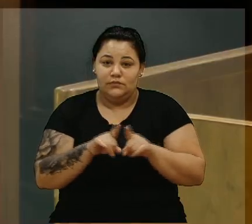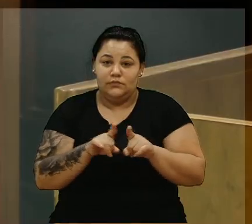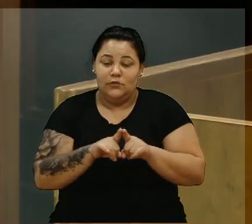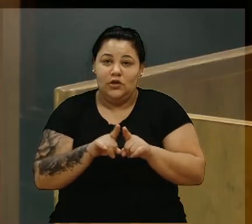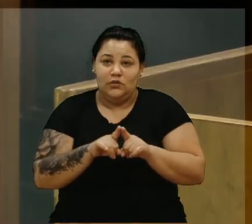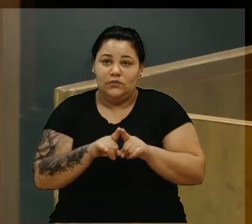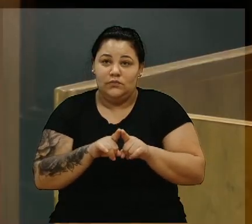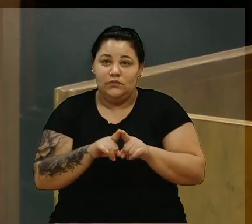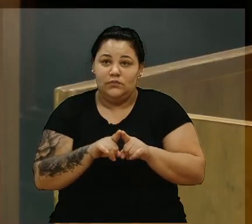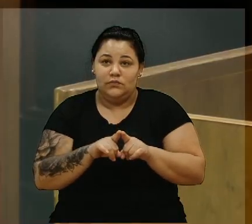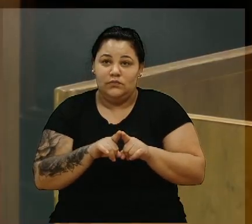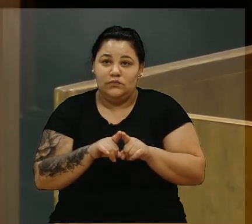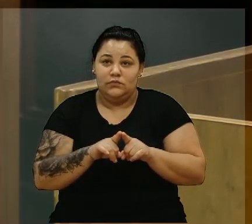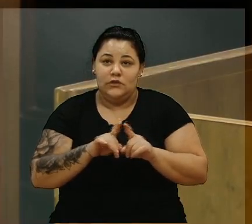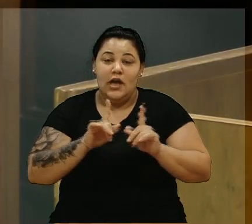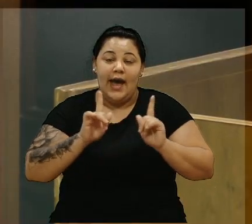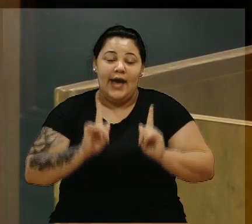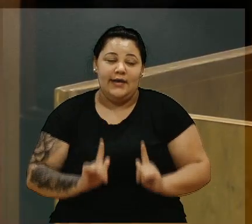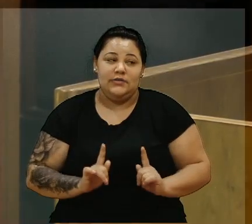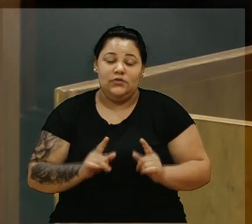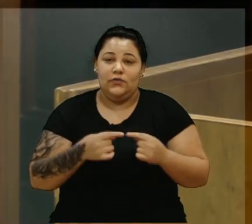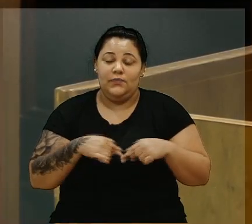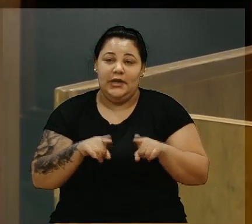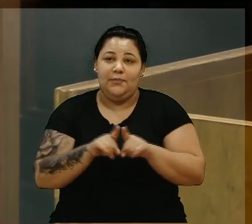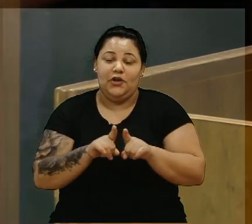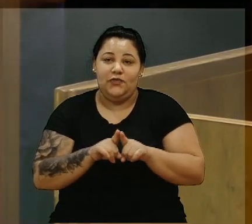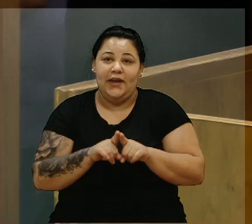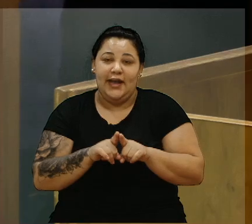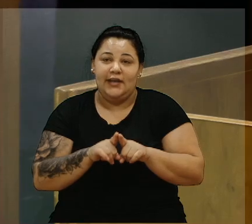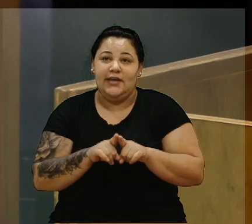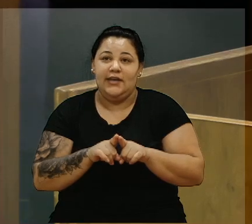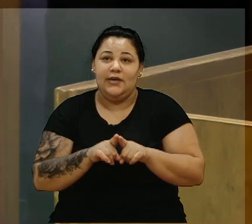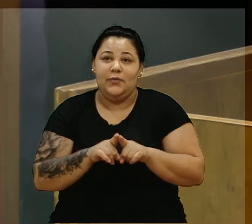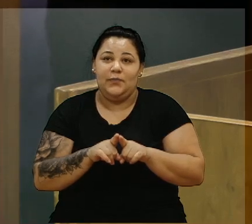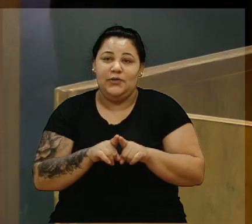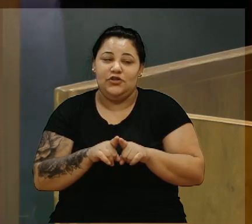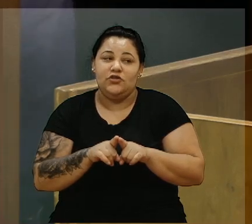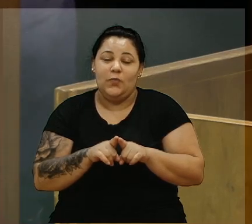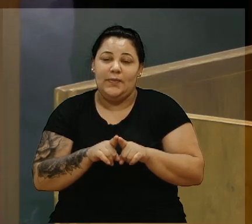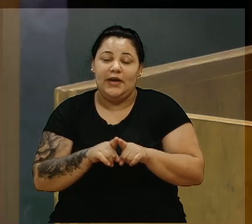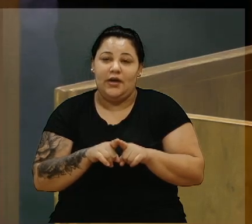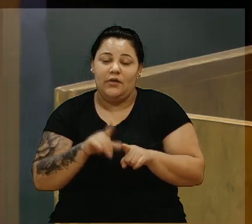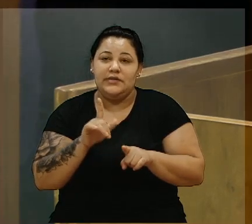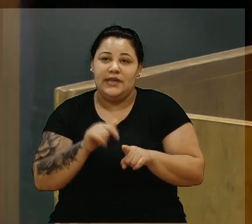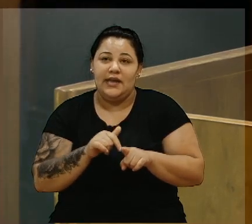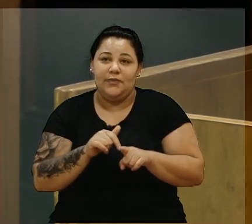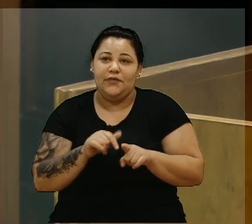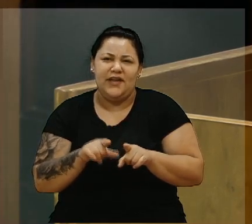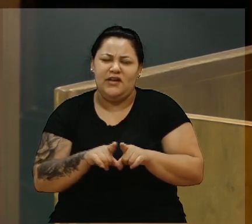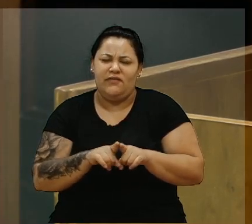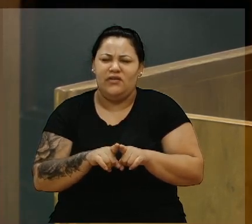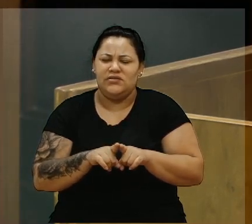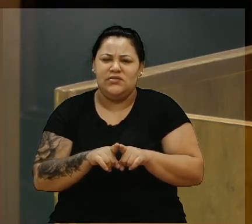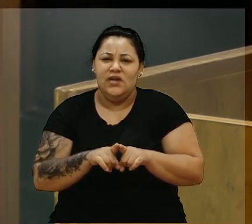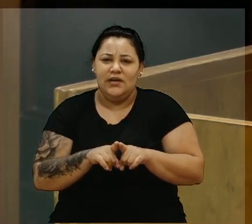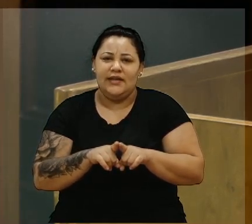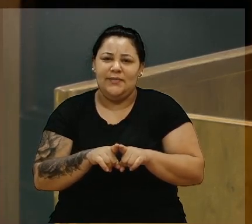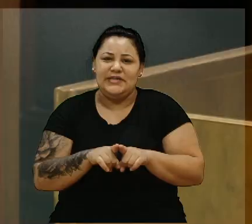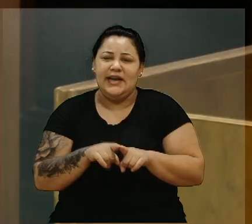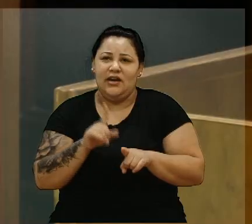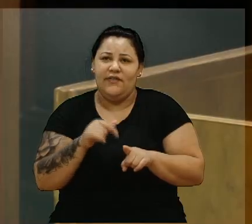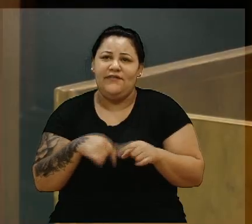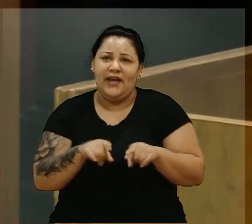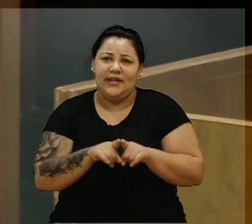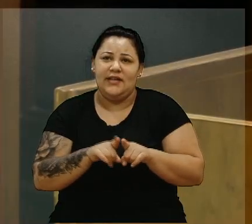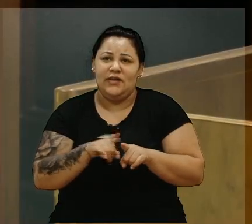na gestão compartilhada quanto na assistência social, que as figuras, por exemplo, a negociação